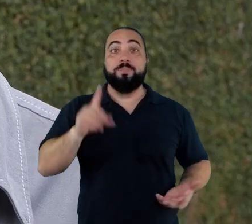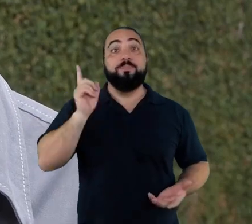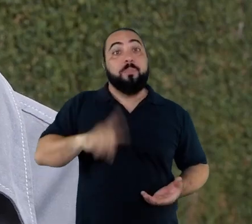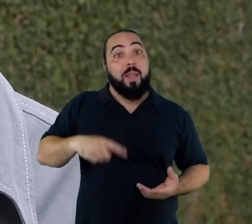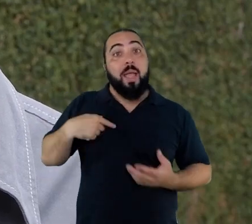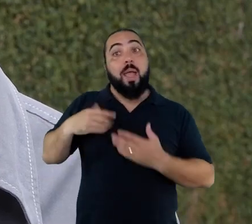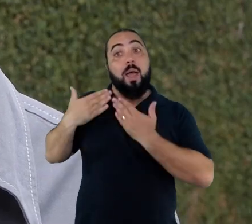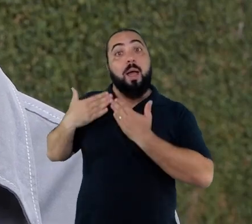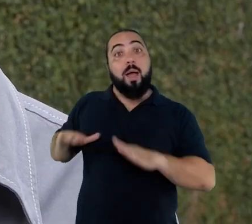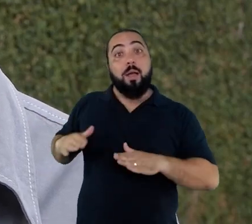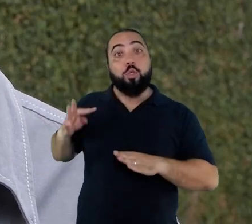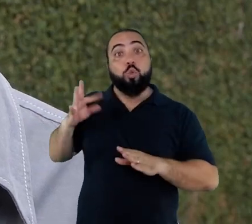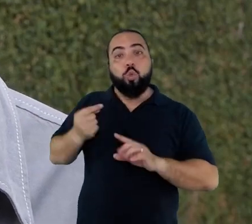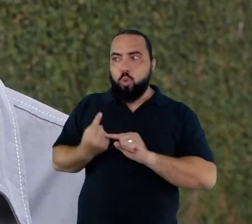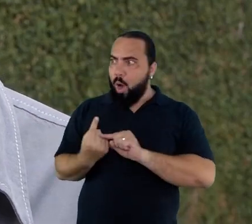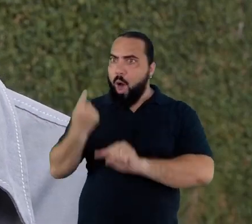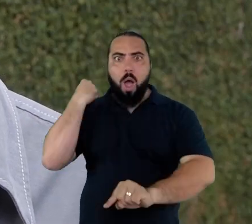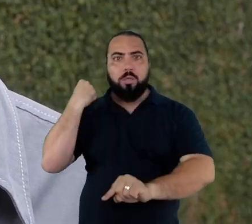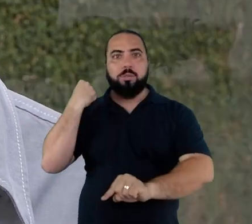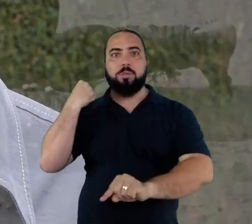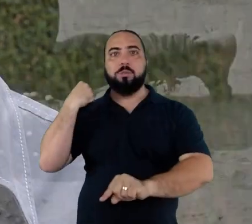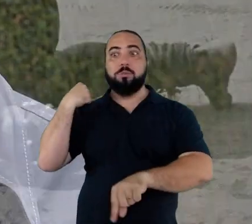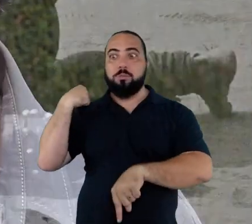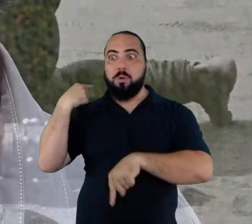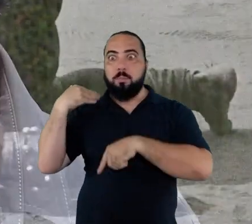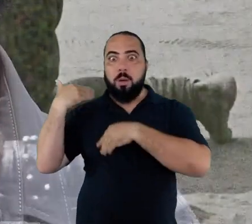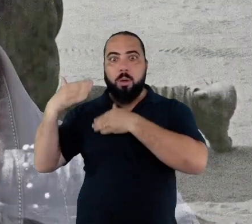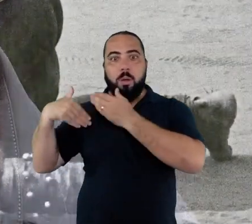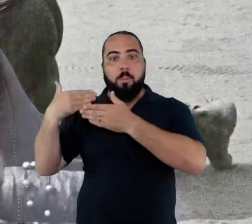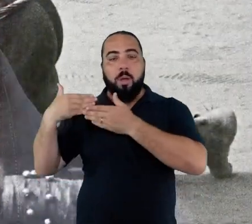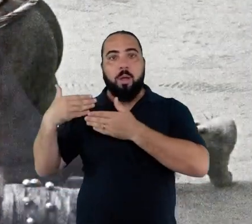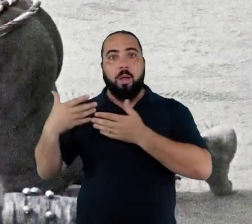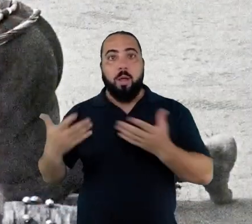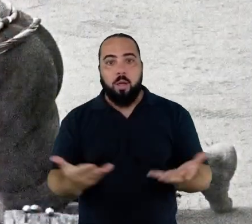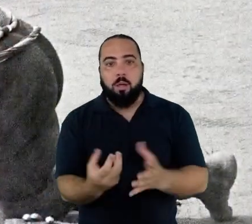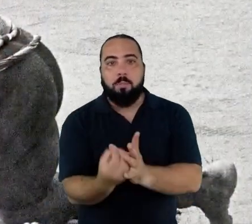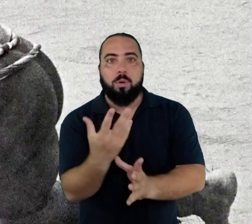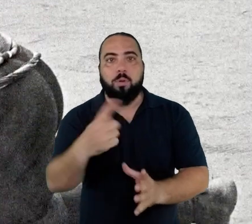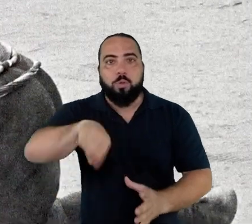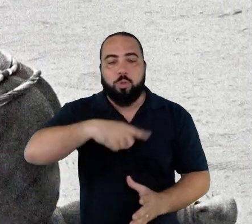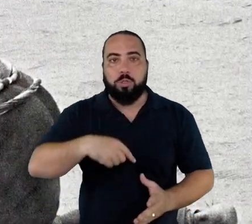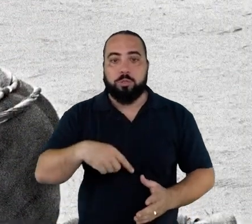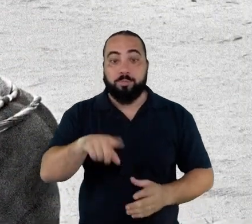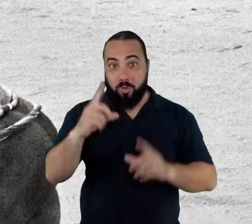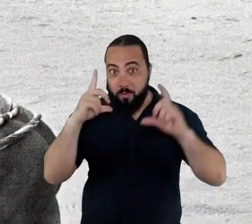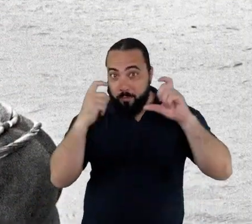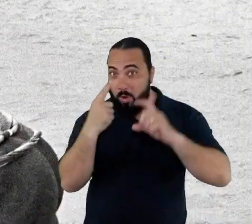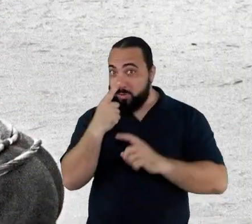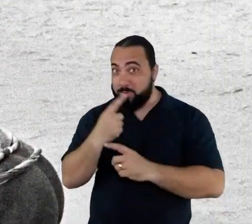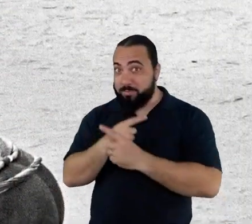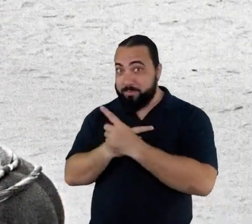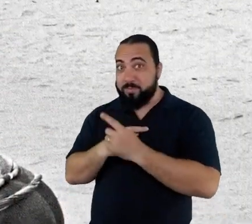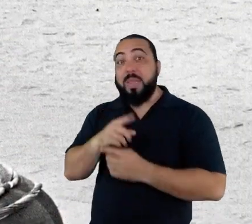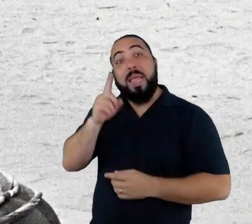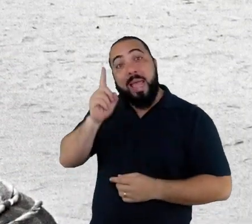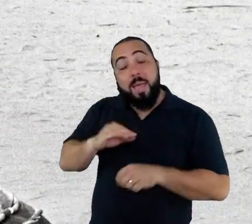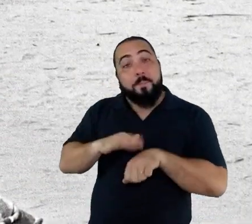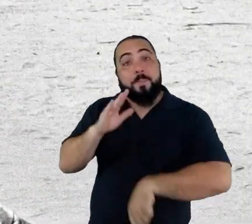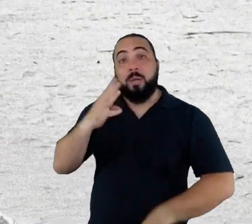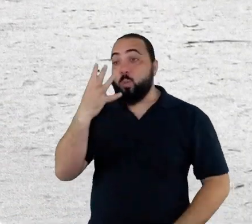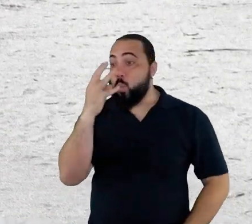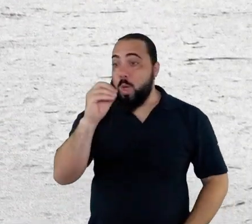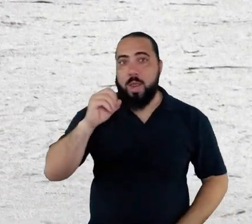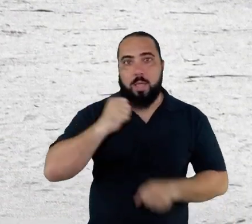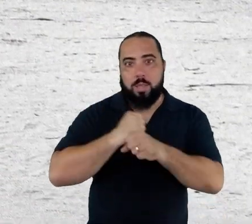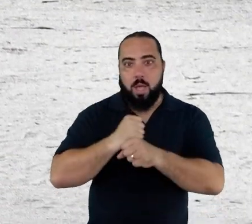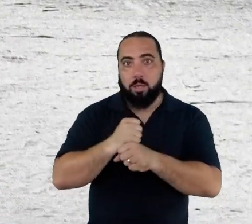o resultado de tudo que veio antes de nós. Essa foto foi feita há mais de 40 anos, na